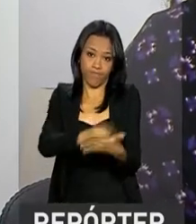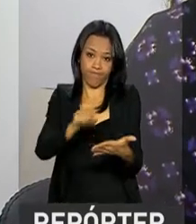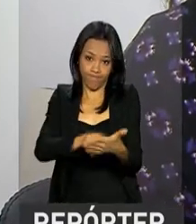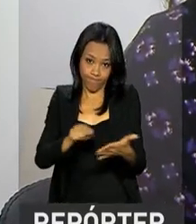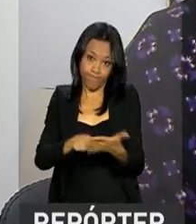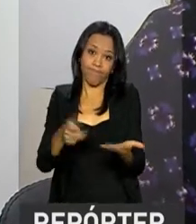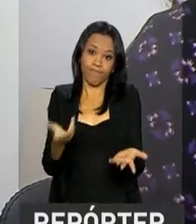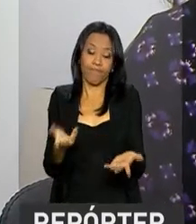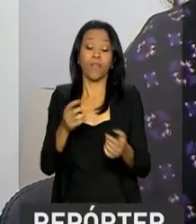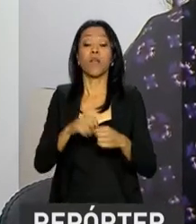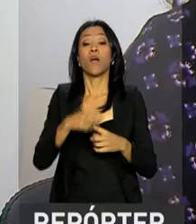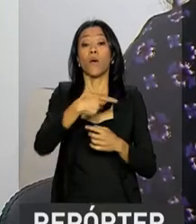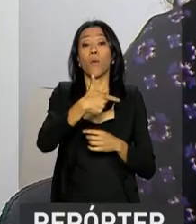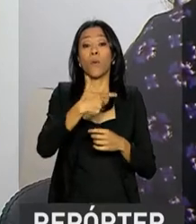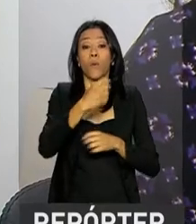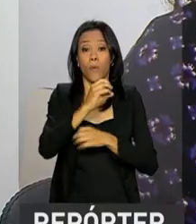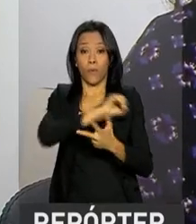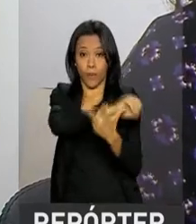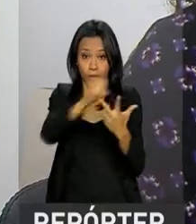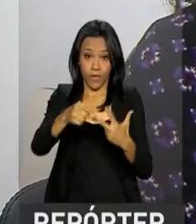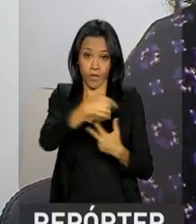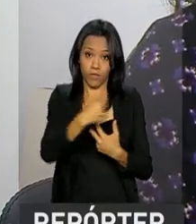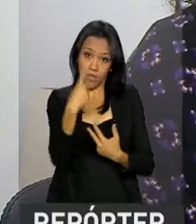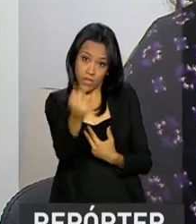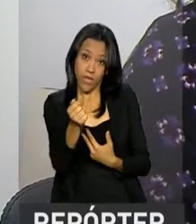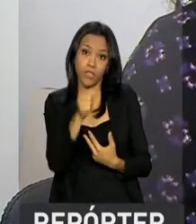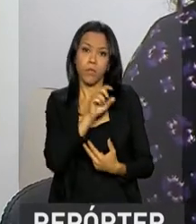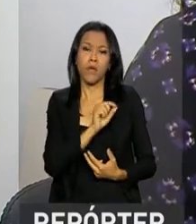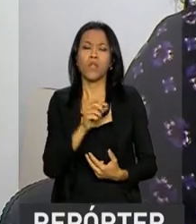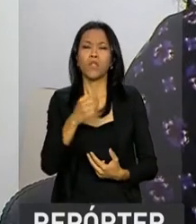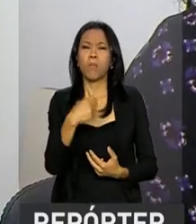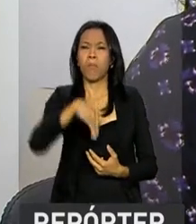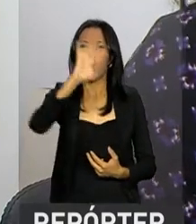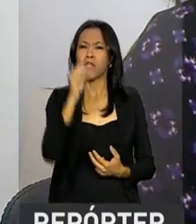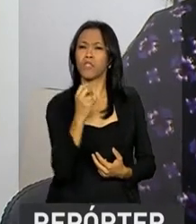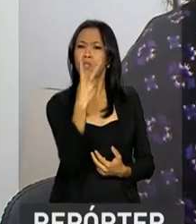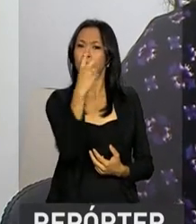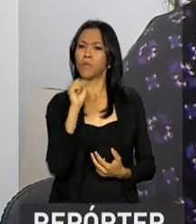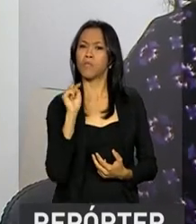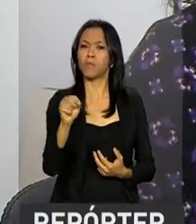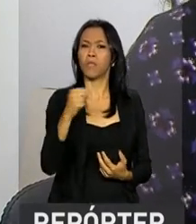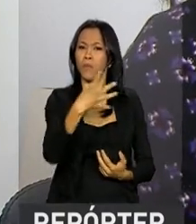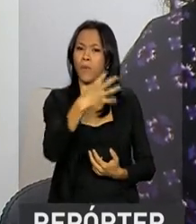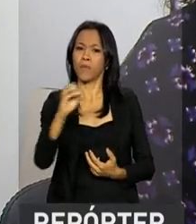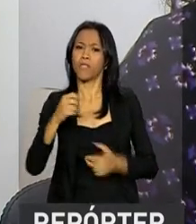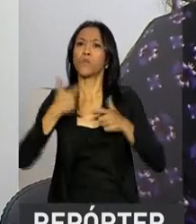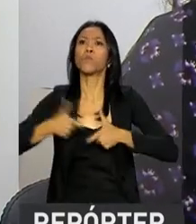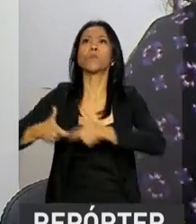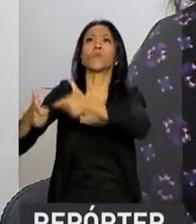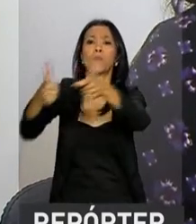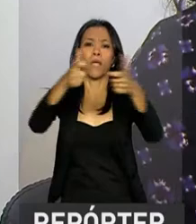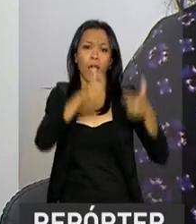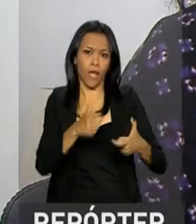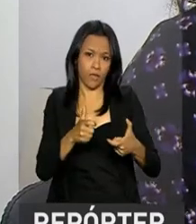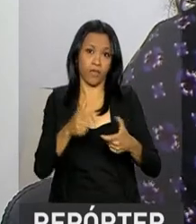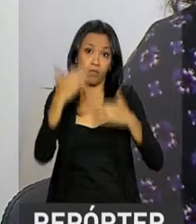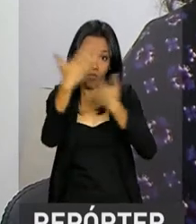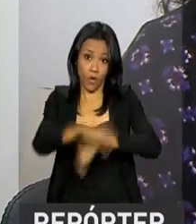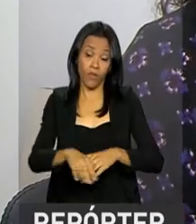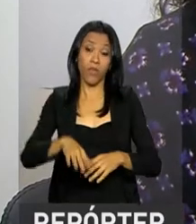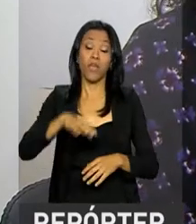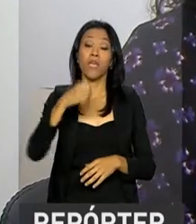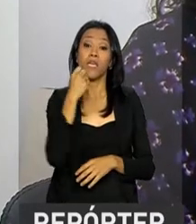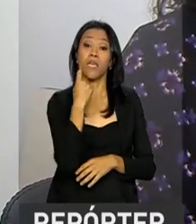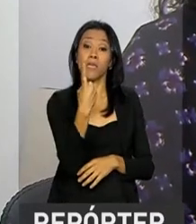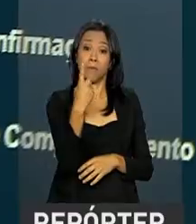2017 vai ser aplicada em mais de 12 mil e 400 locais de prova em 1725